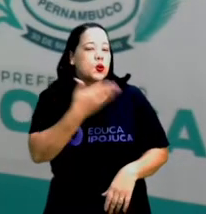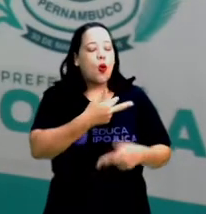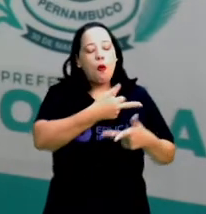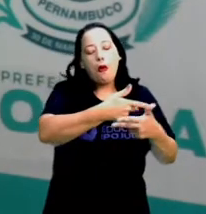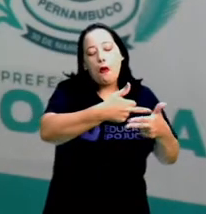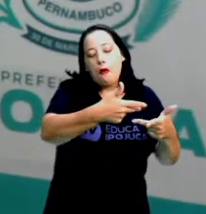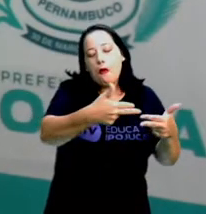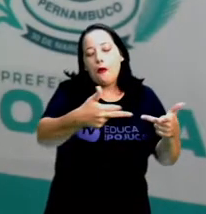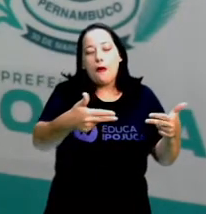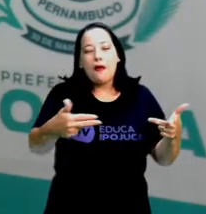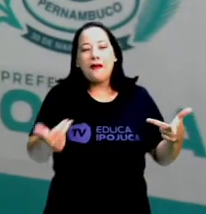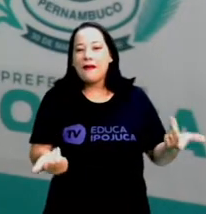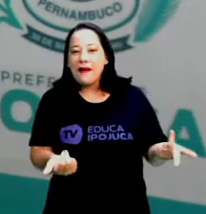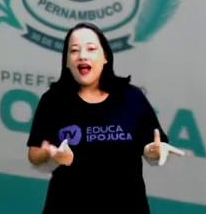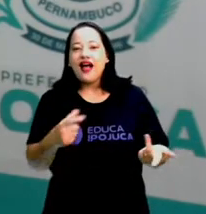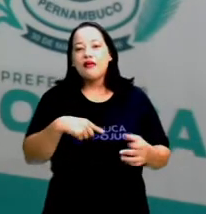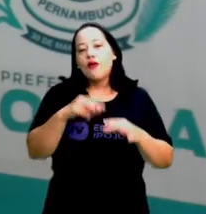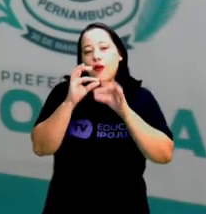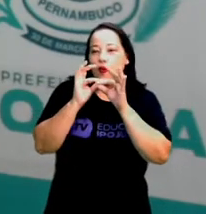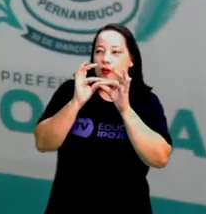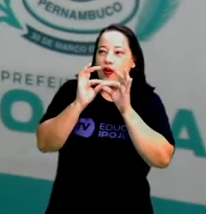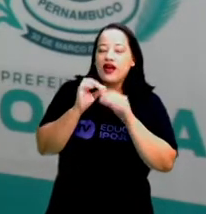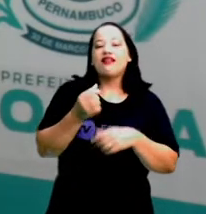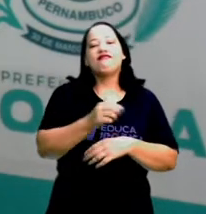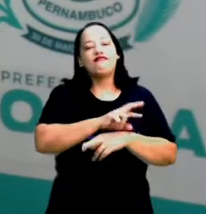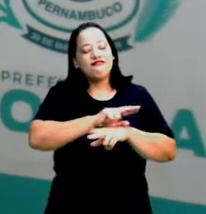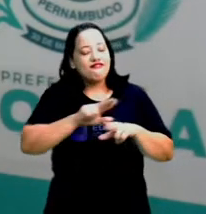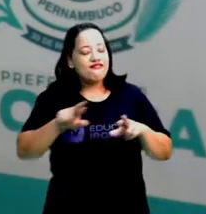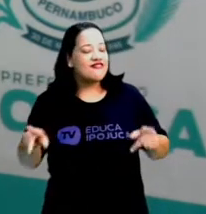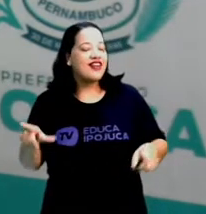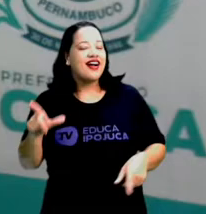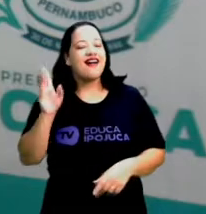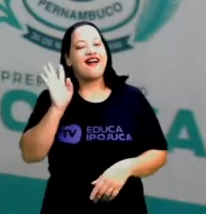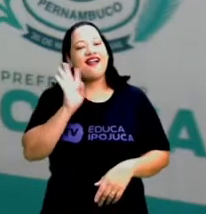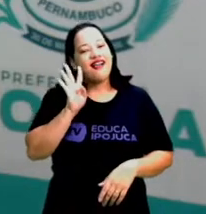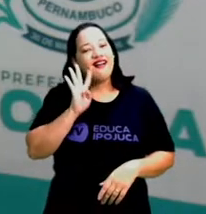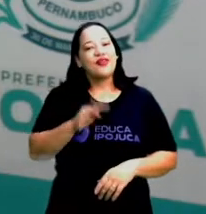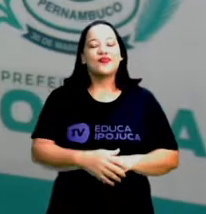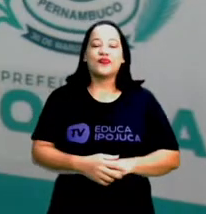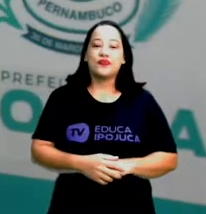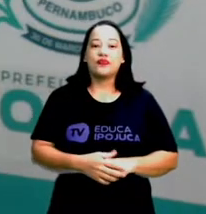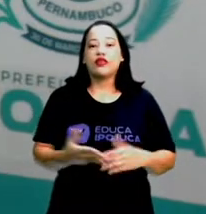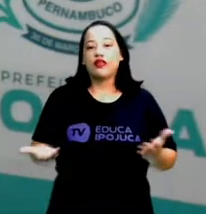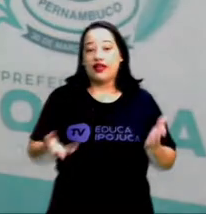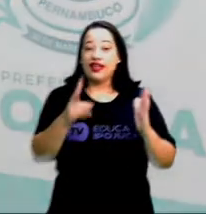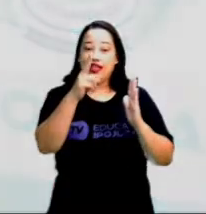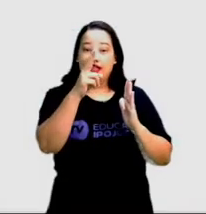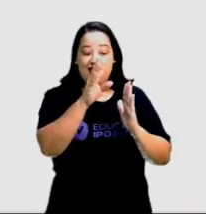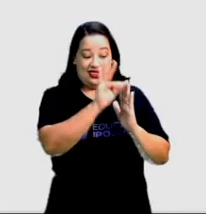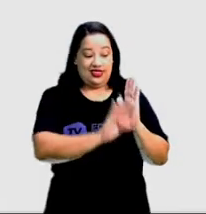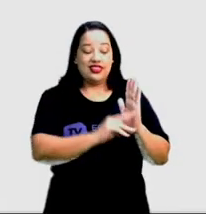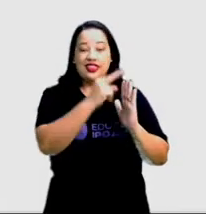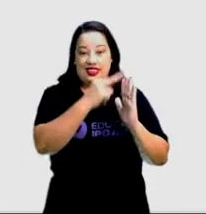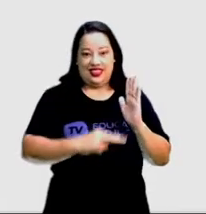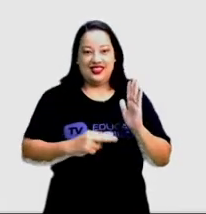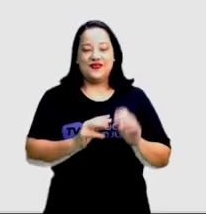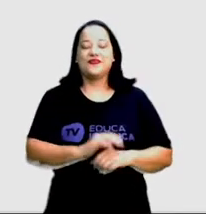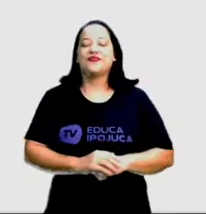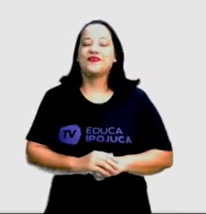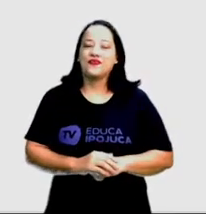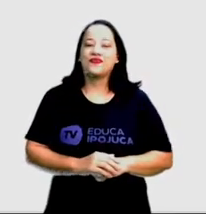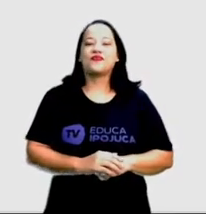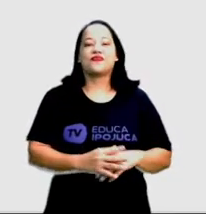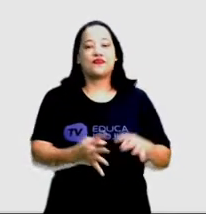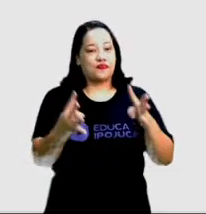salgados, balões. Legal, né? Bom, vamos ler esse texto então, crianças. Prestem bastante